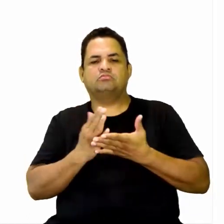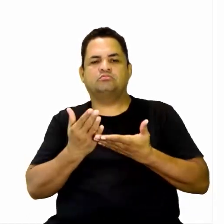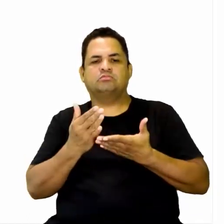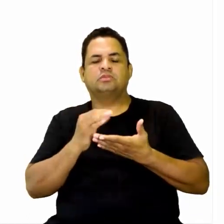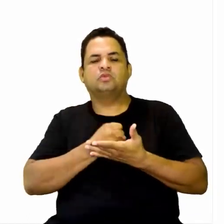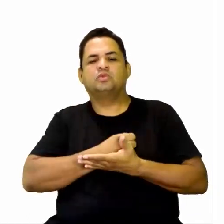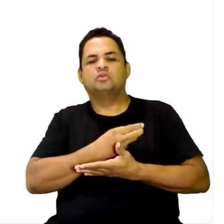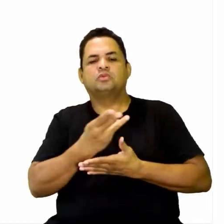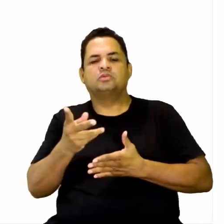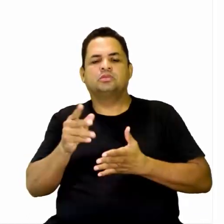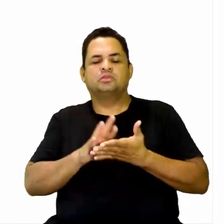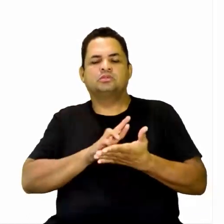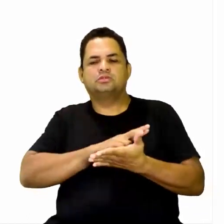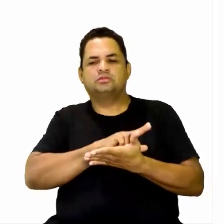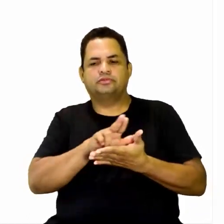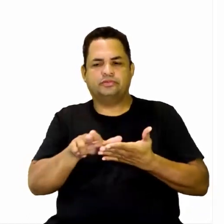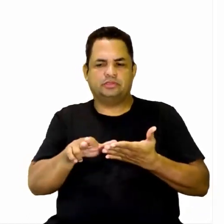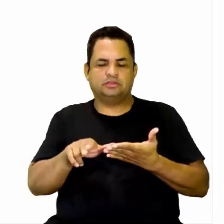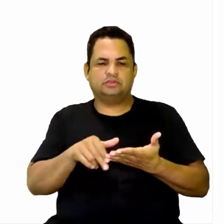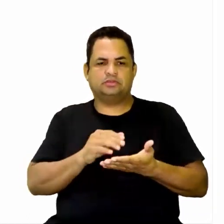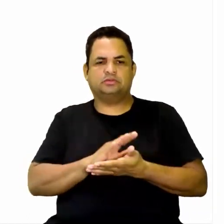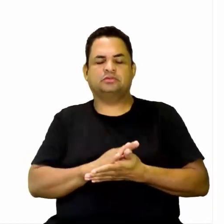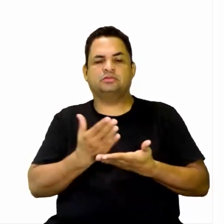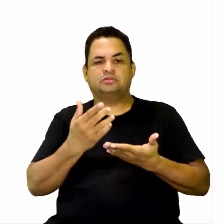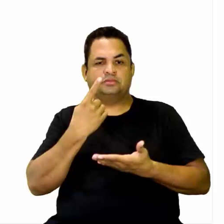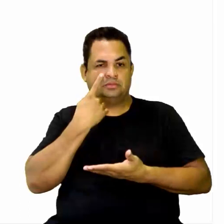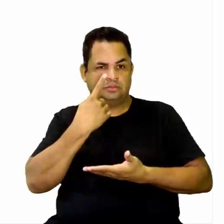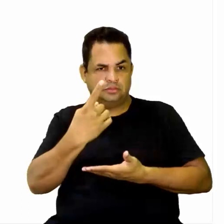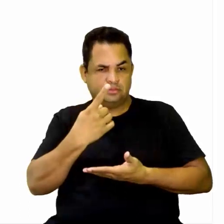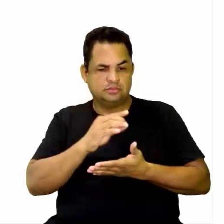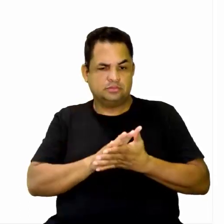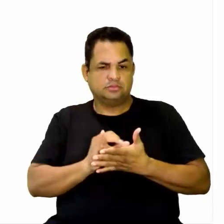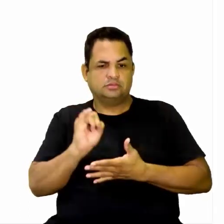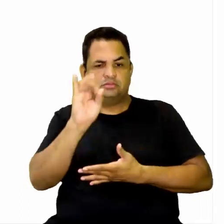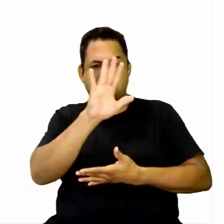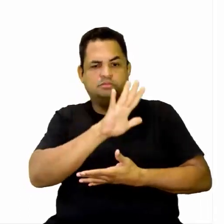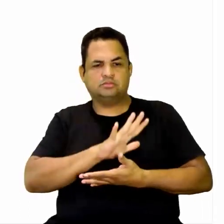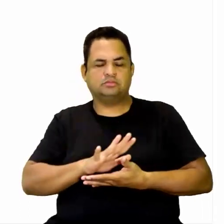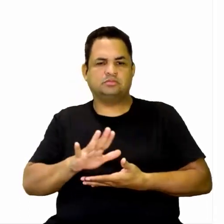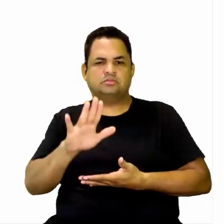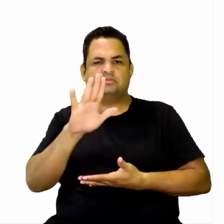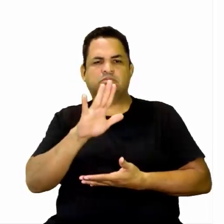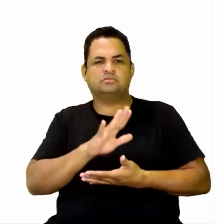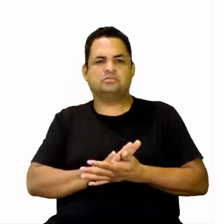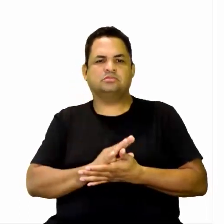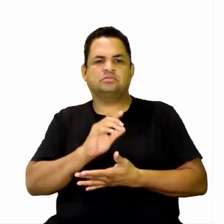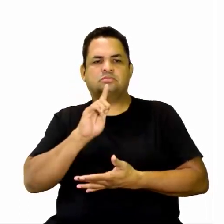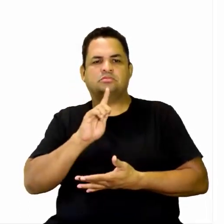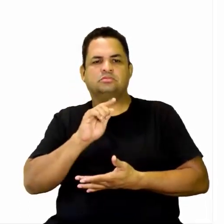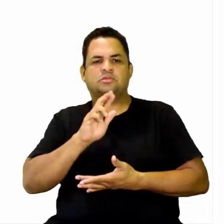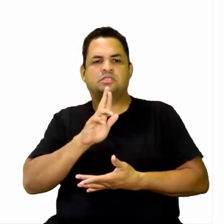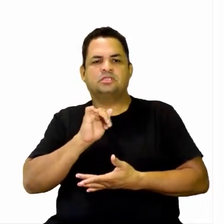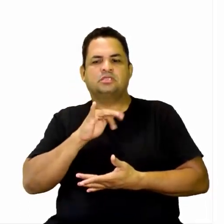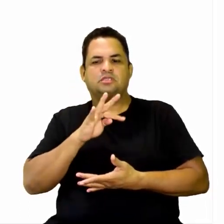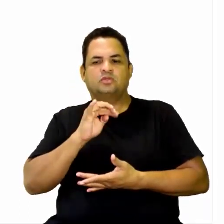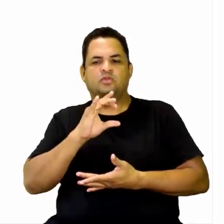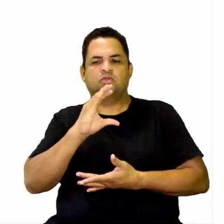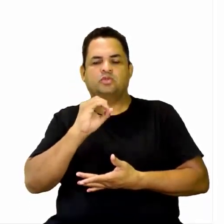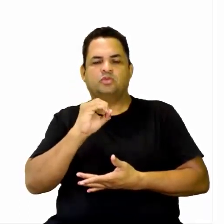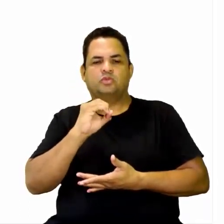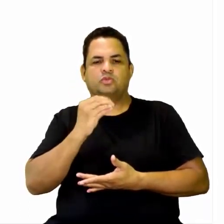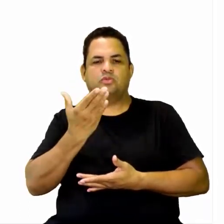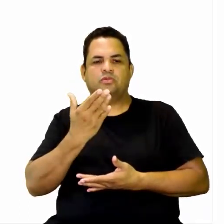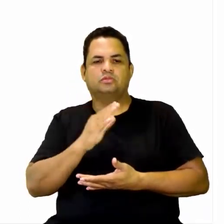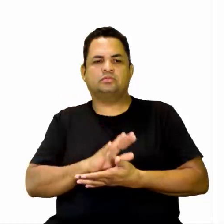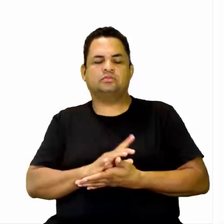em proporções variadas, tá bom? Então você está vendo aí a figura do granito. Granito